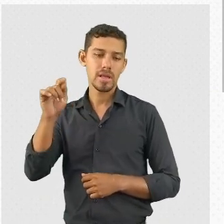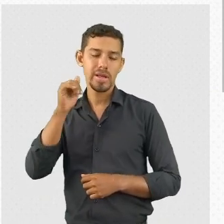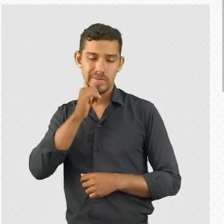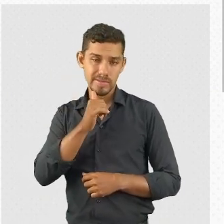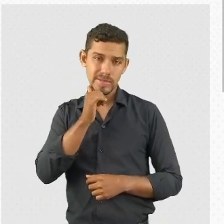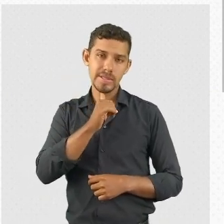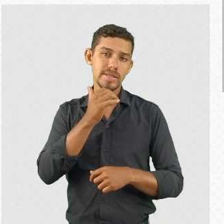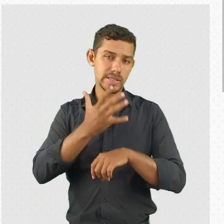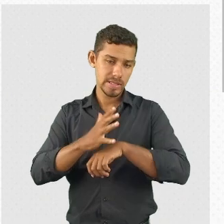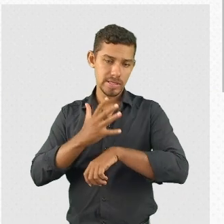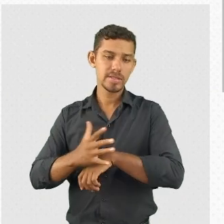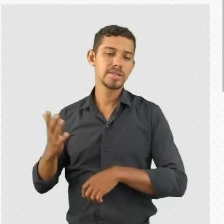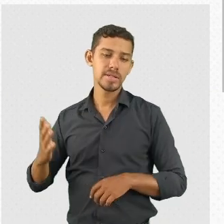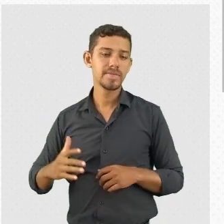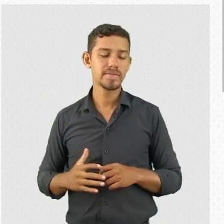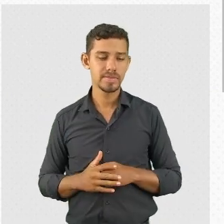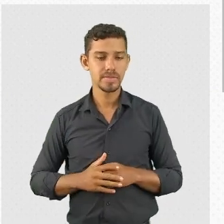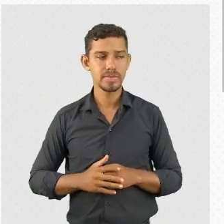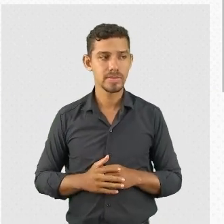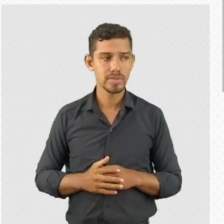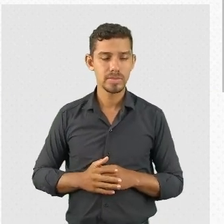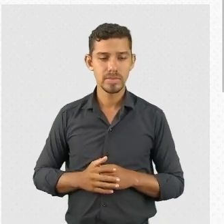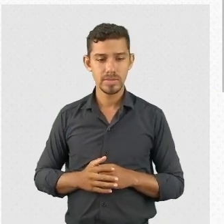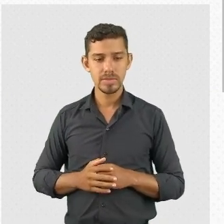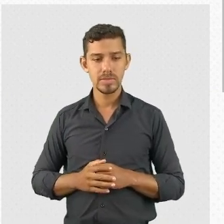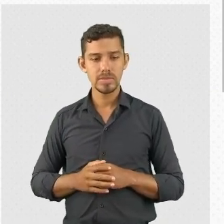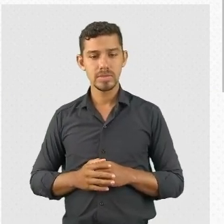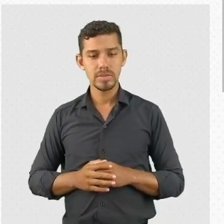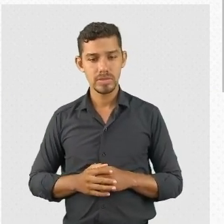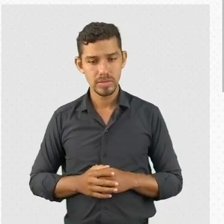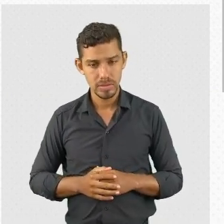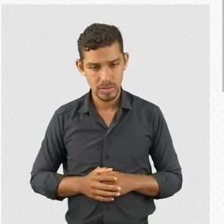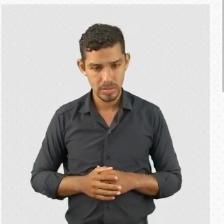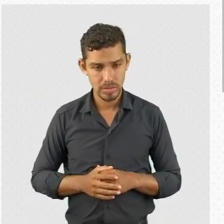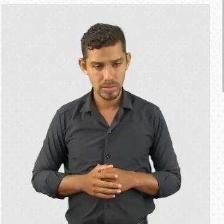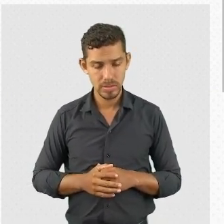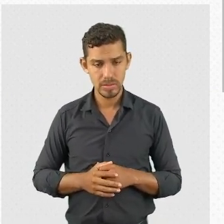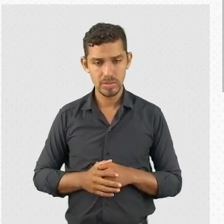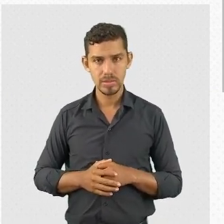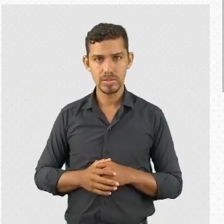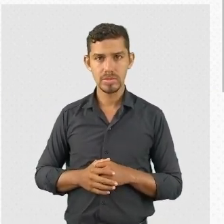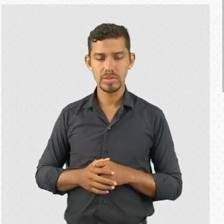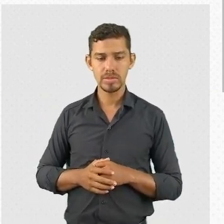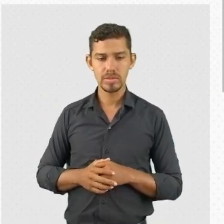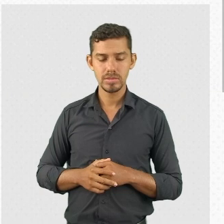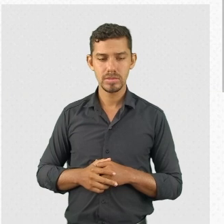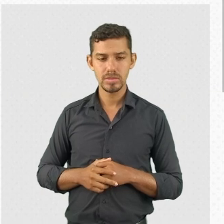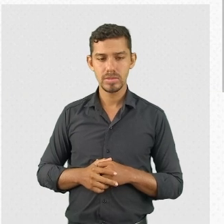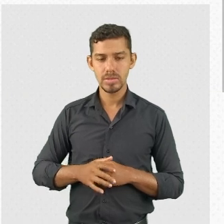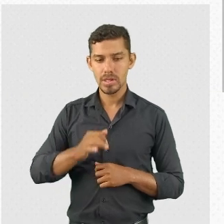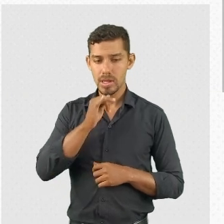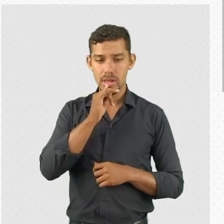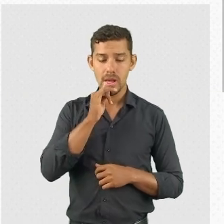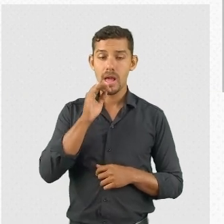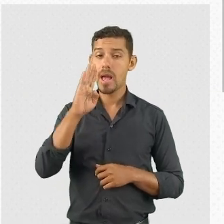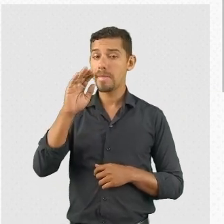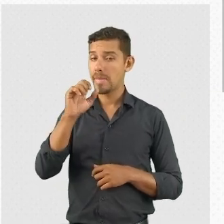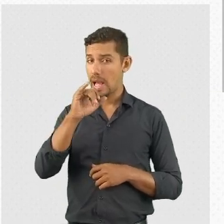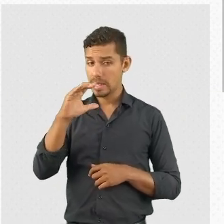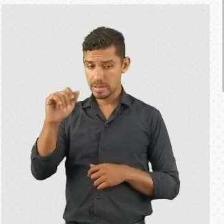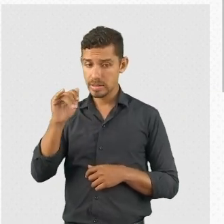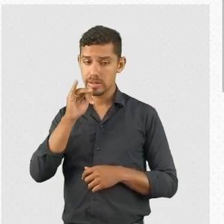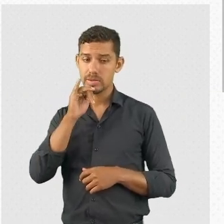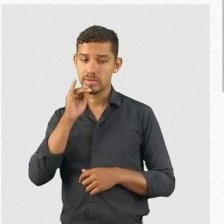mulher praticando essa ação. Aqui, o verbo está na forma básica dele, porque nós